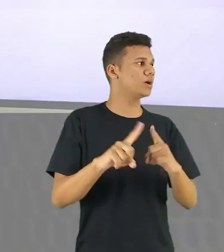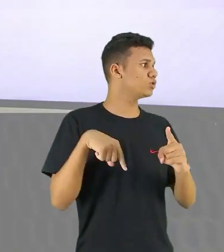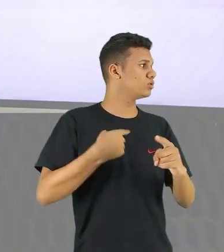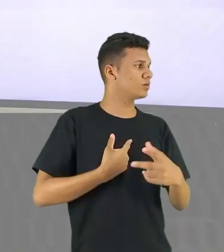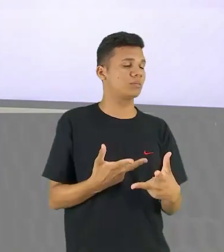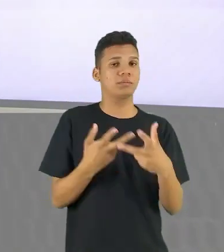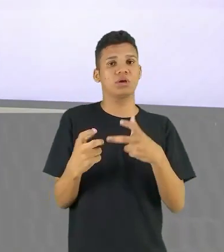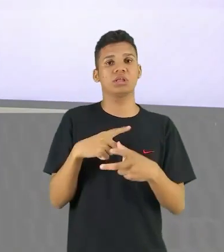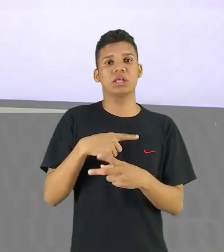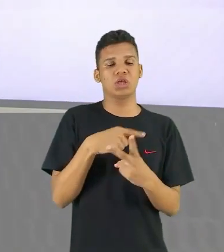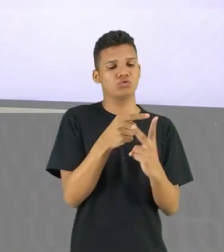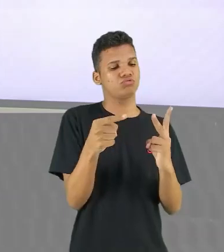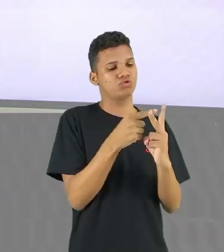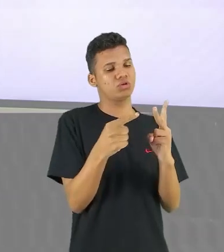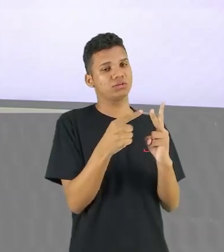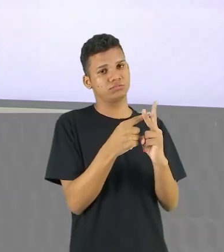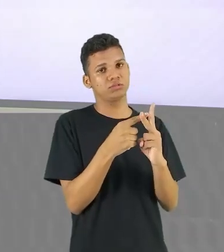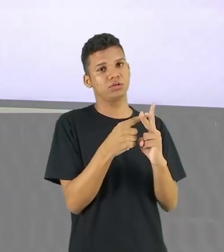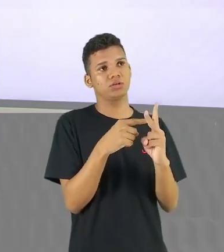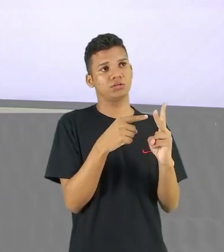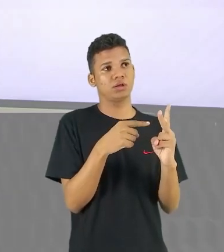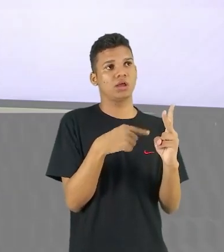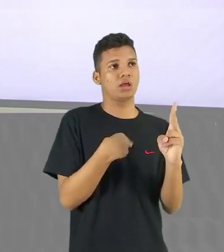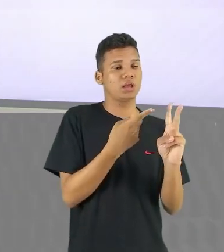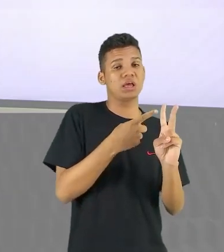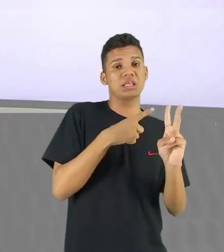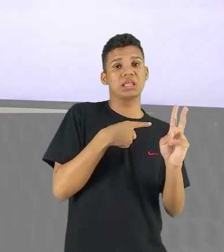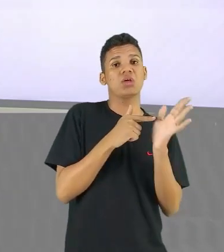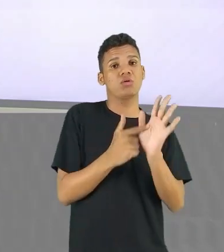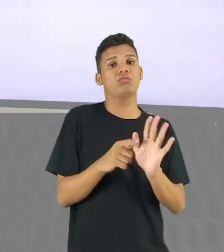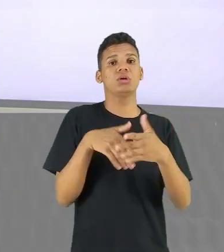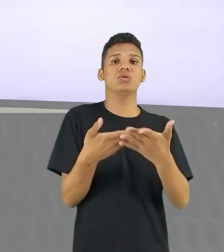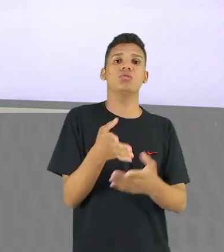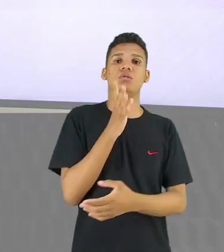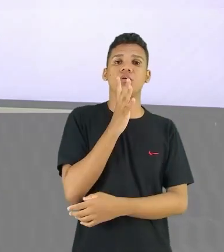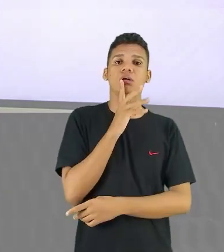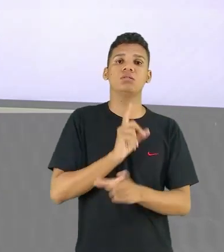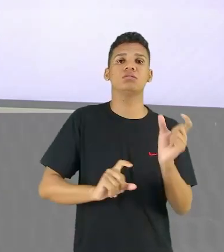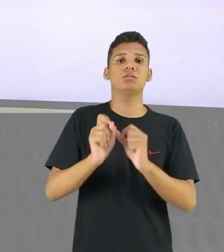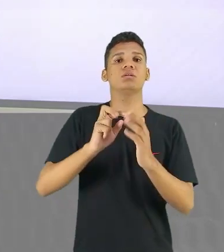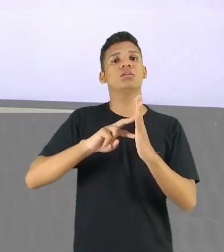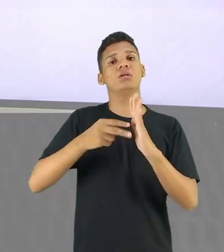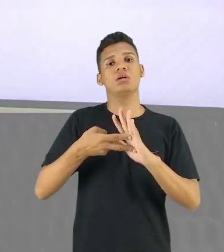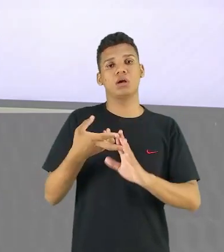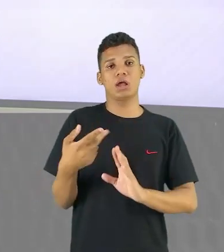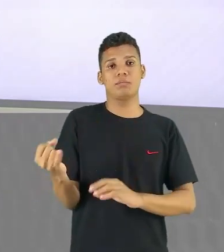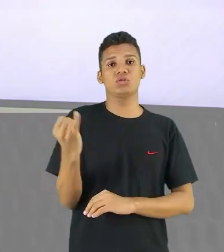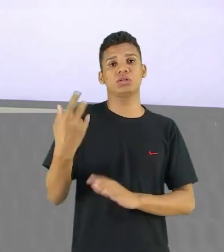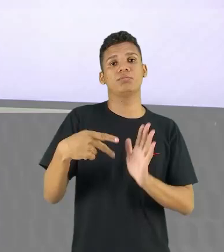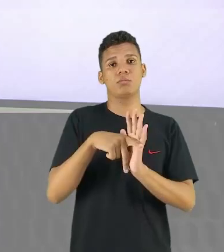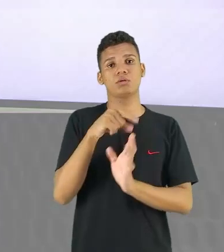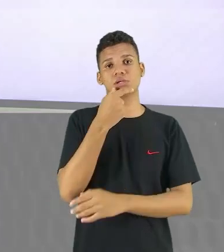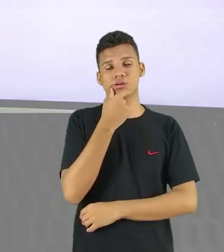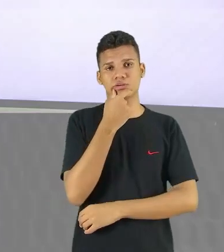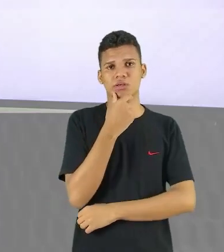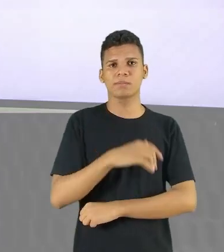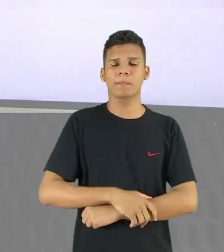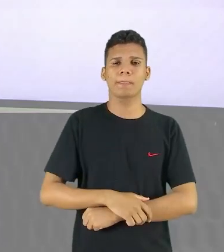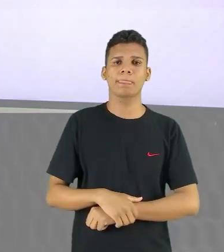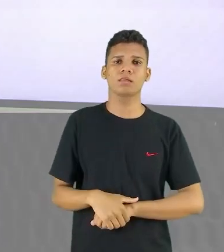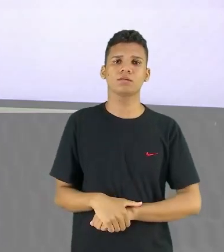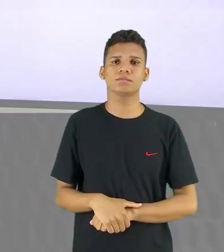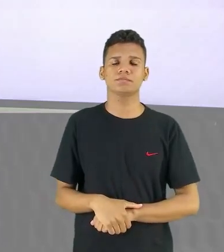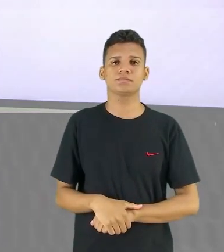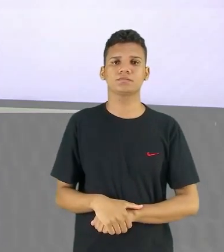nos 2 percentuais maiores, você tem esse destaque que reconhece a importância do inglês. Aí vem o